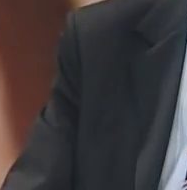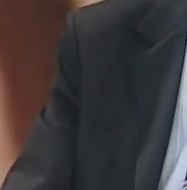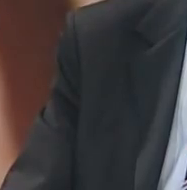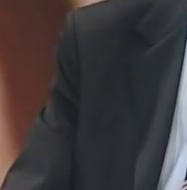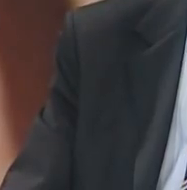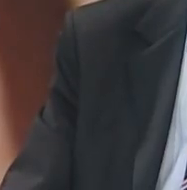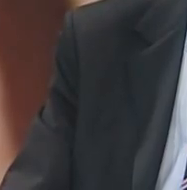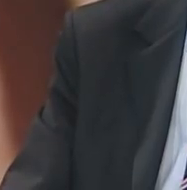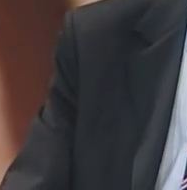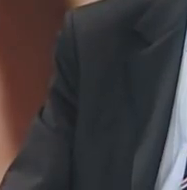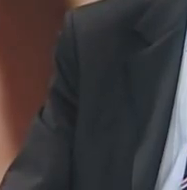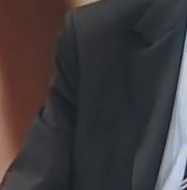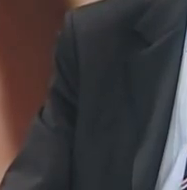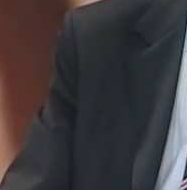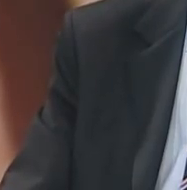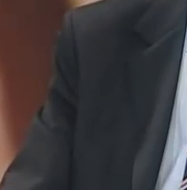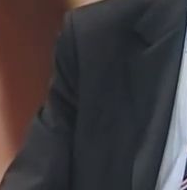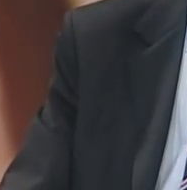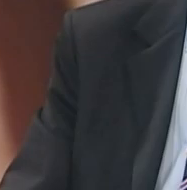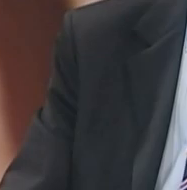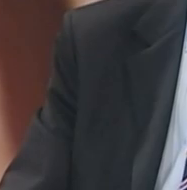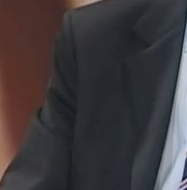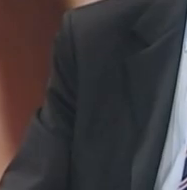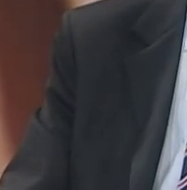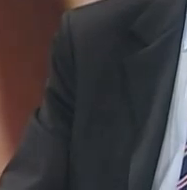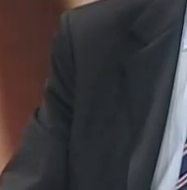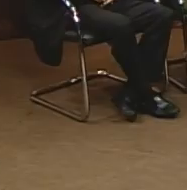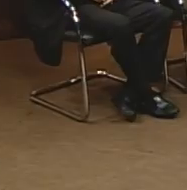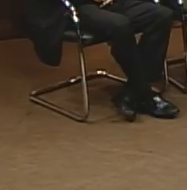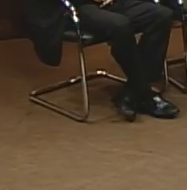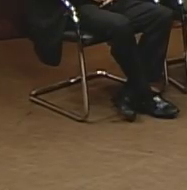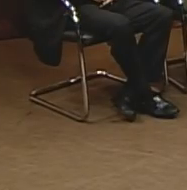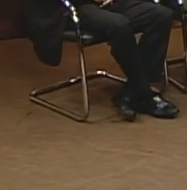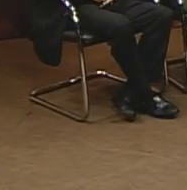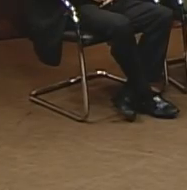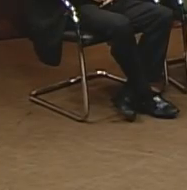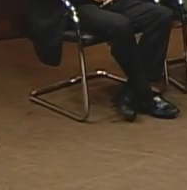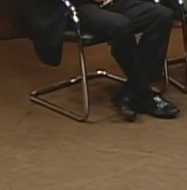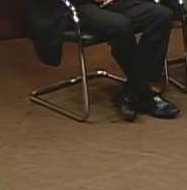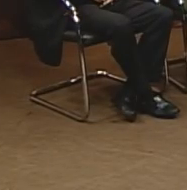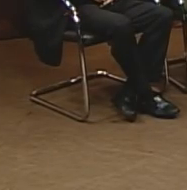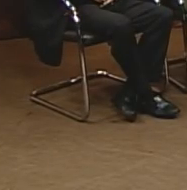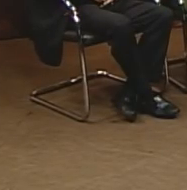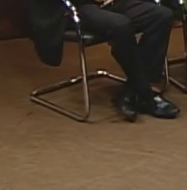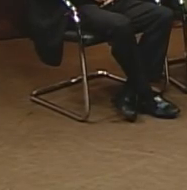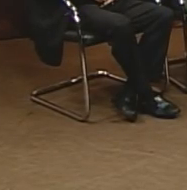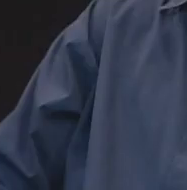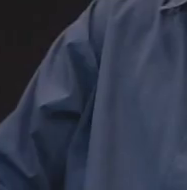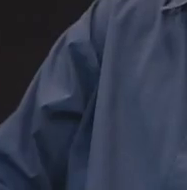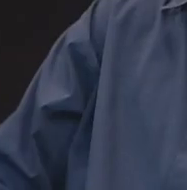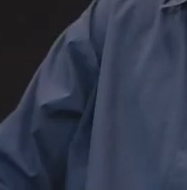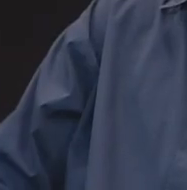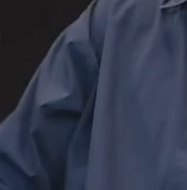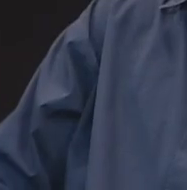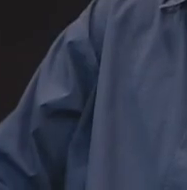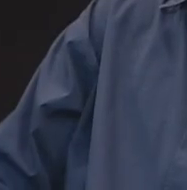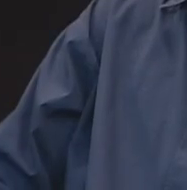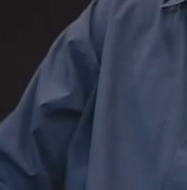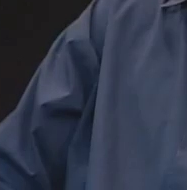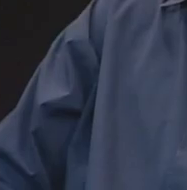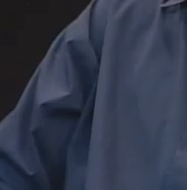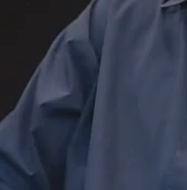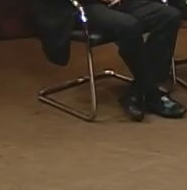Moreira da Silva diretor do Denatran departamento Nacional de Trânsito e o irá Felipe Lourenço presidente da ONG